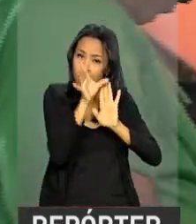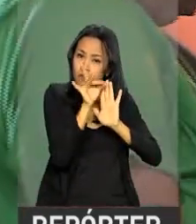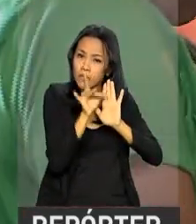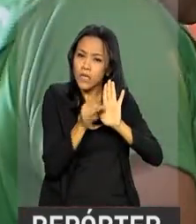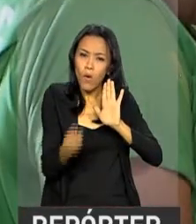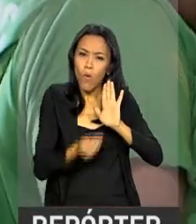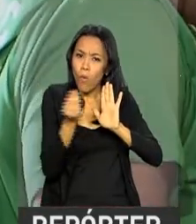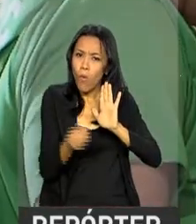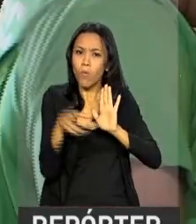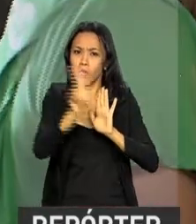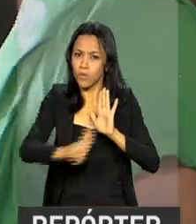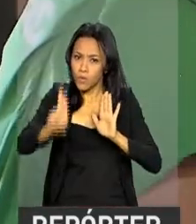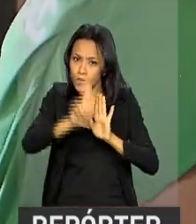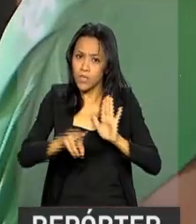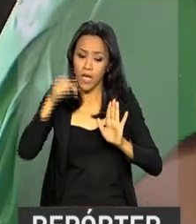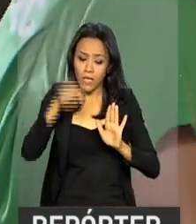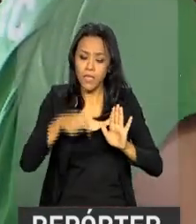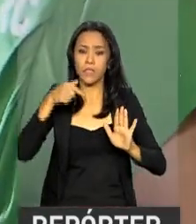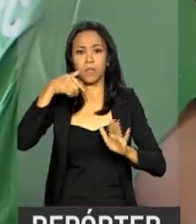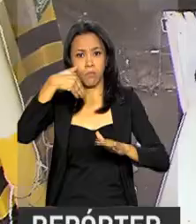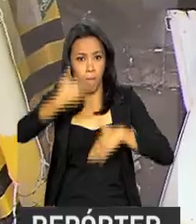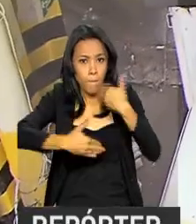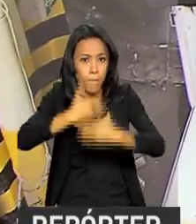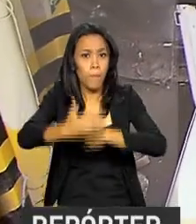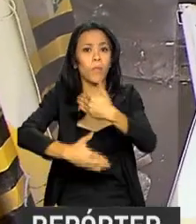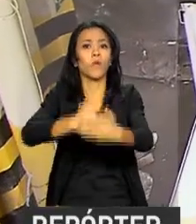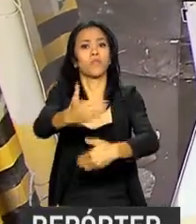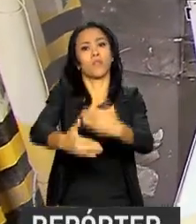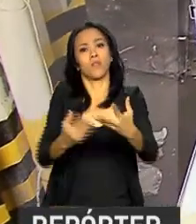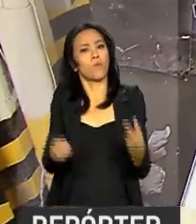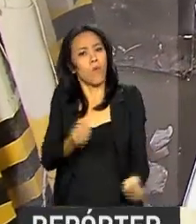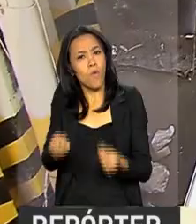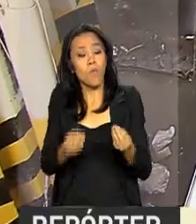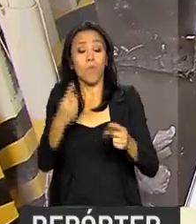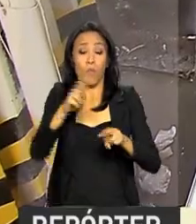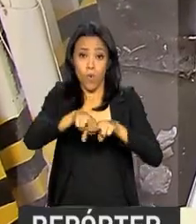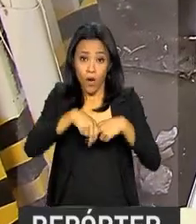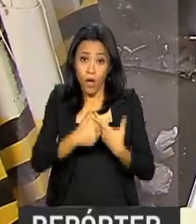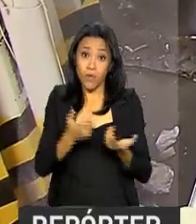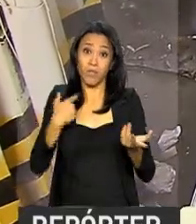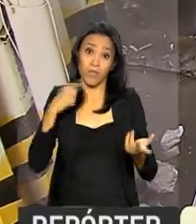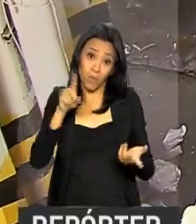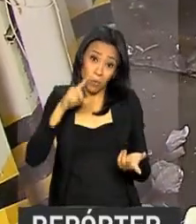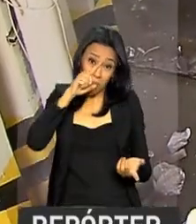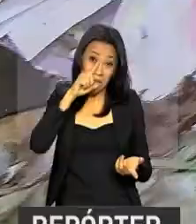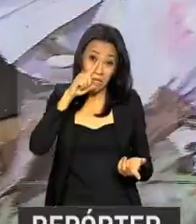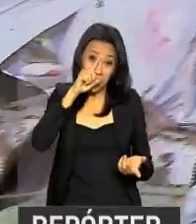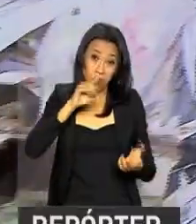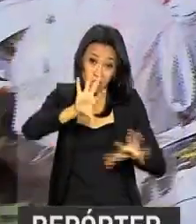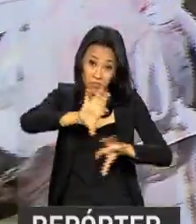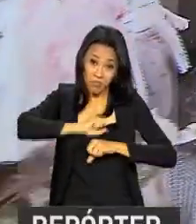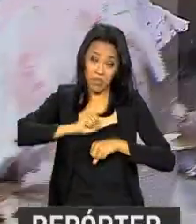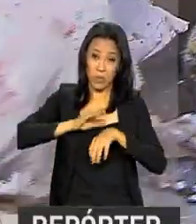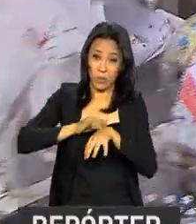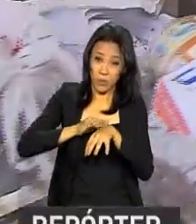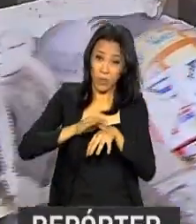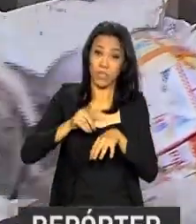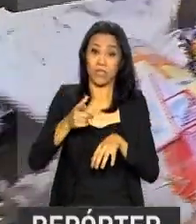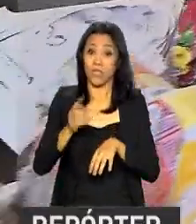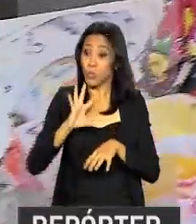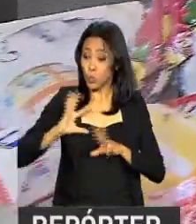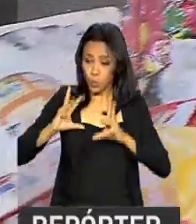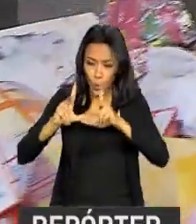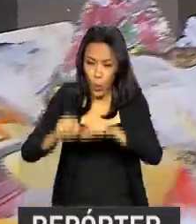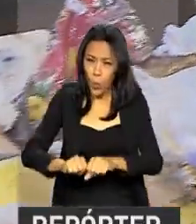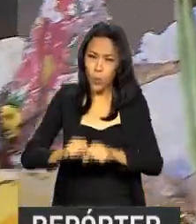ambiental o processo de compostagem isso porque devido ao risco de contaminação nem todo o lixo pode ser